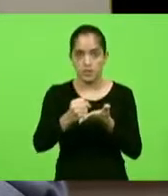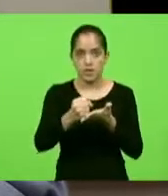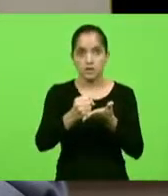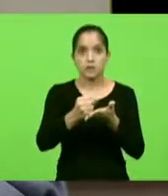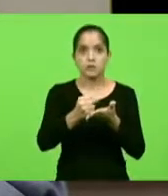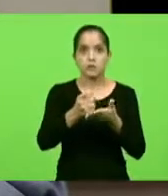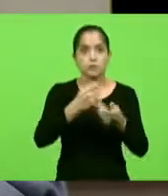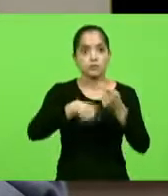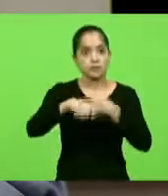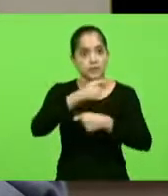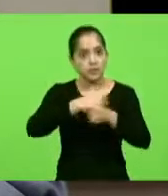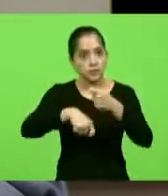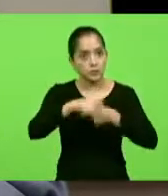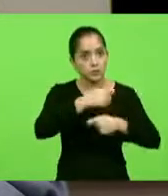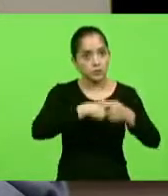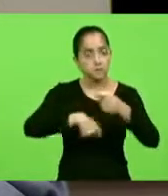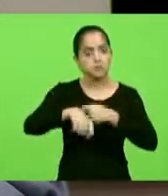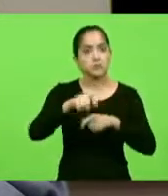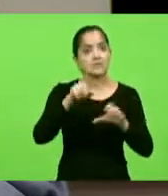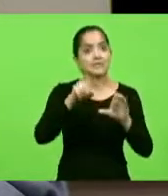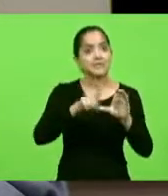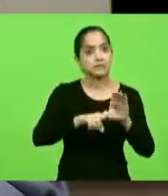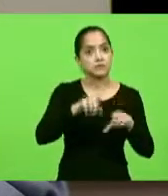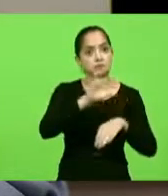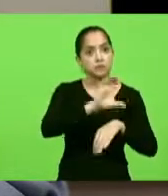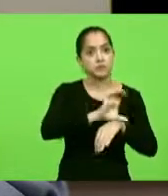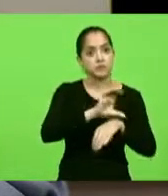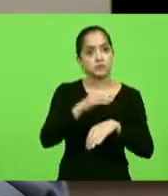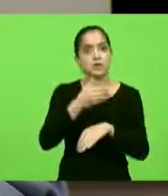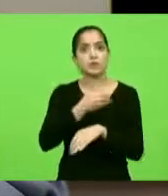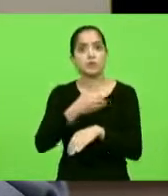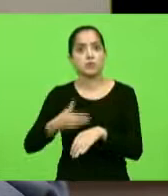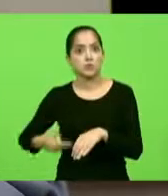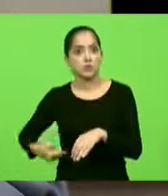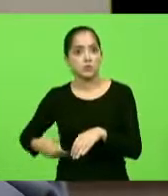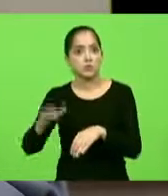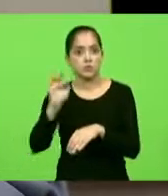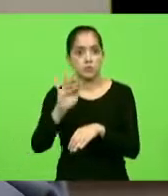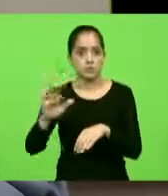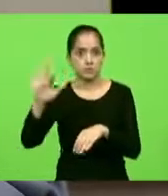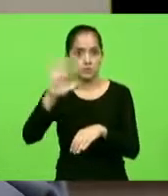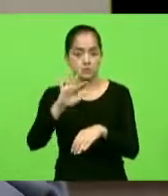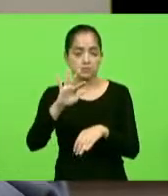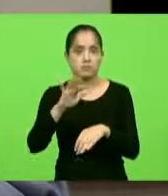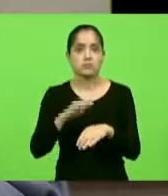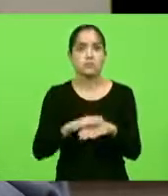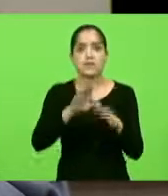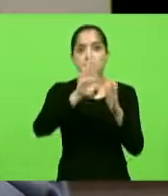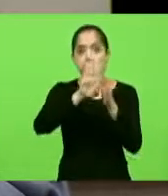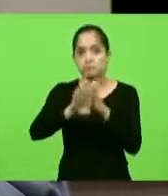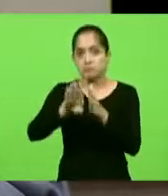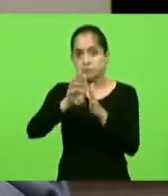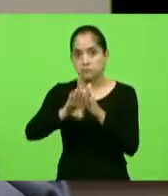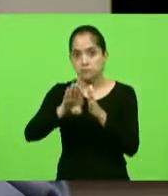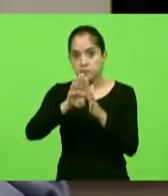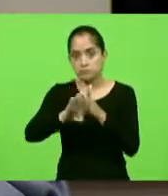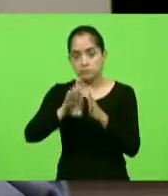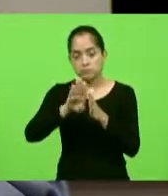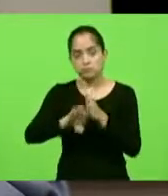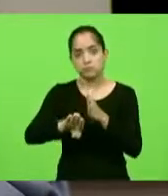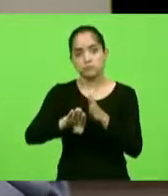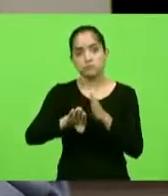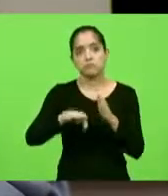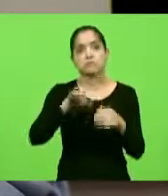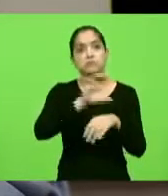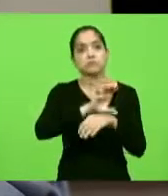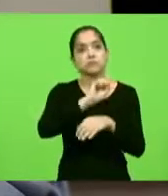da dívida do Estado com a União, cláusula dispondo sobre o abatimento da dívida de Santa Catarina,